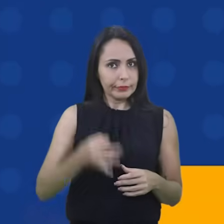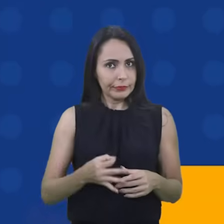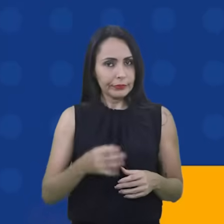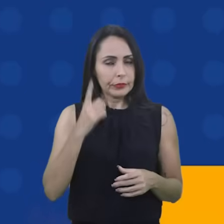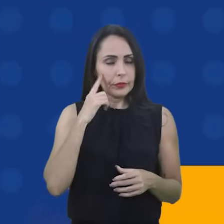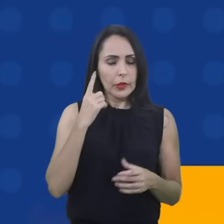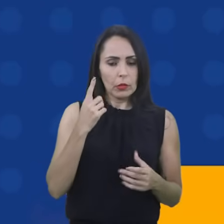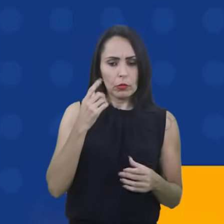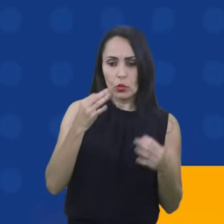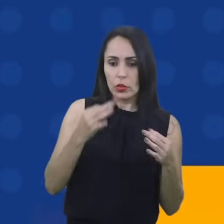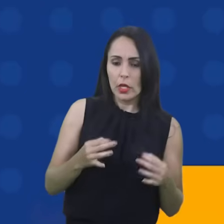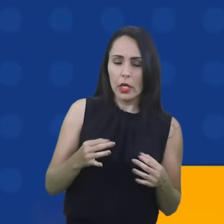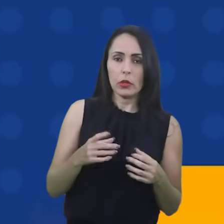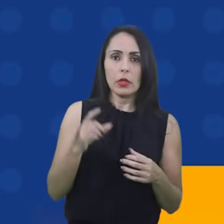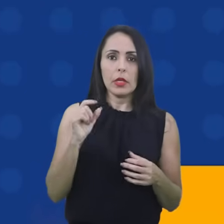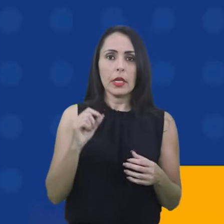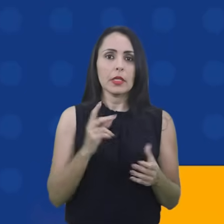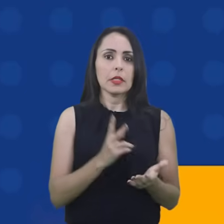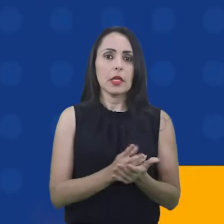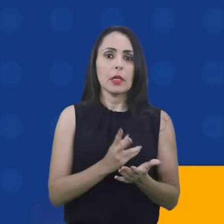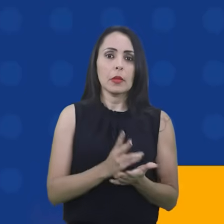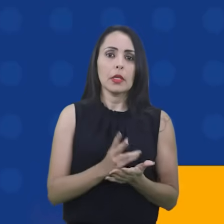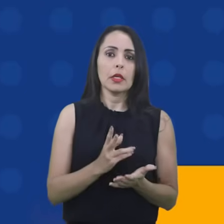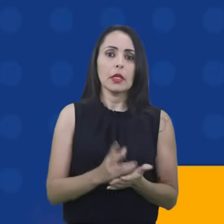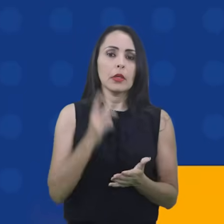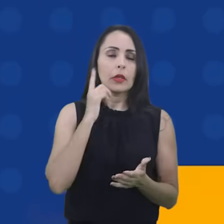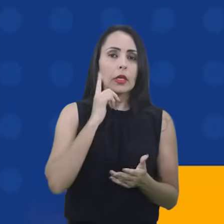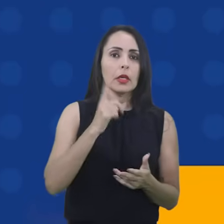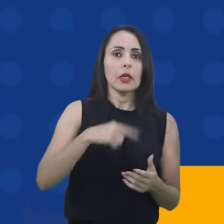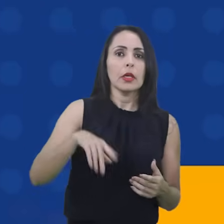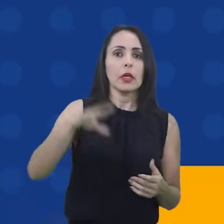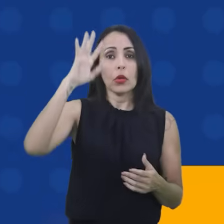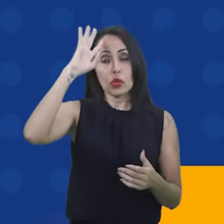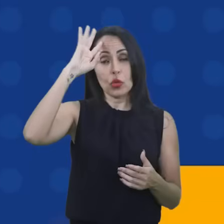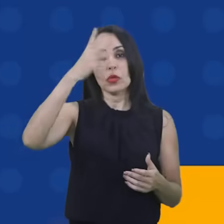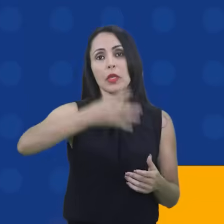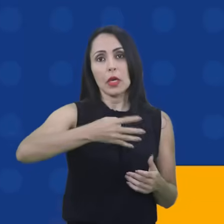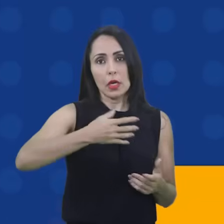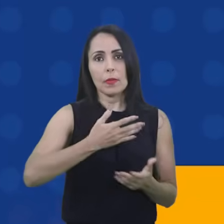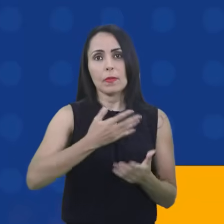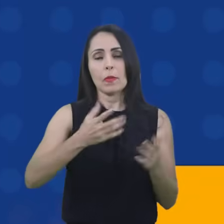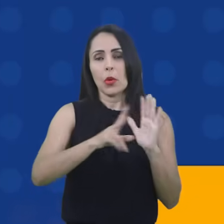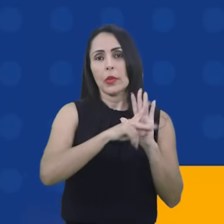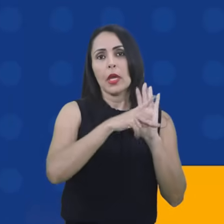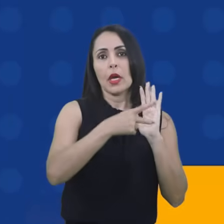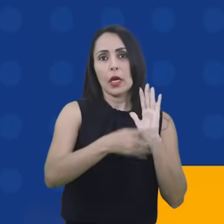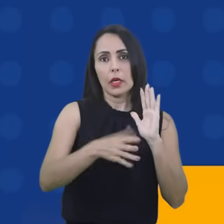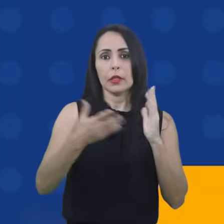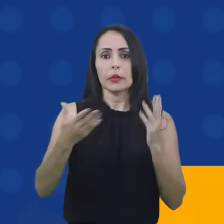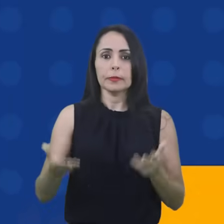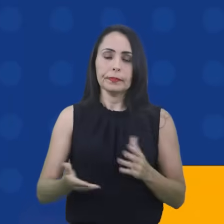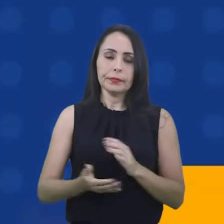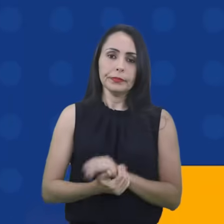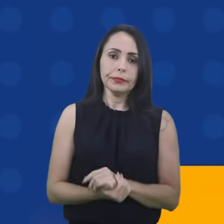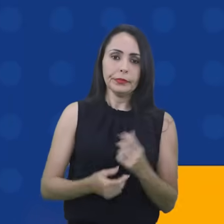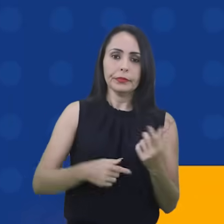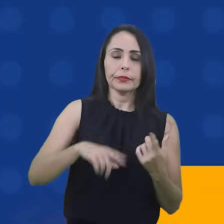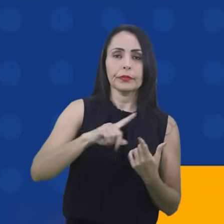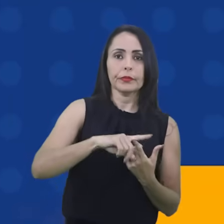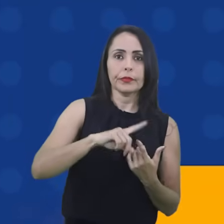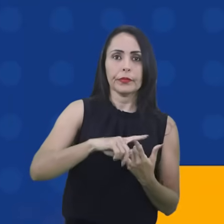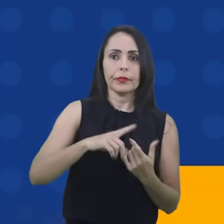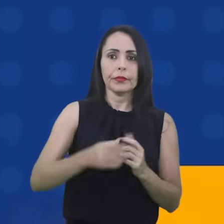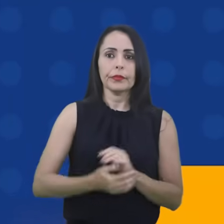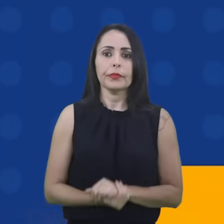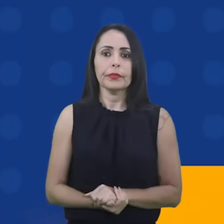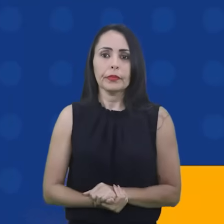O ideal mesmo é sempre proceder com a solução efervescente, né, apropriada para esse seu tipo de prótese e para o